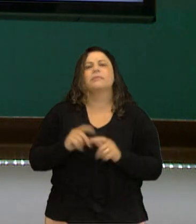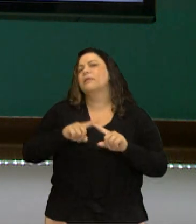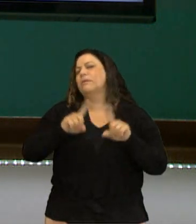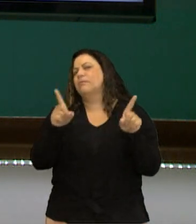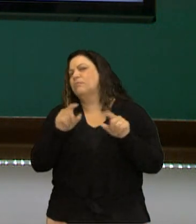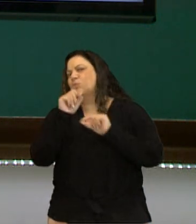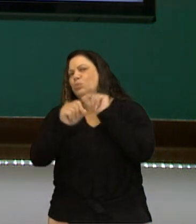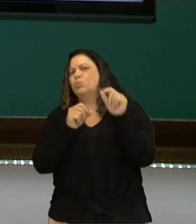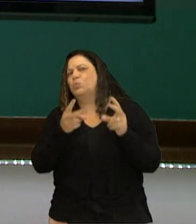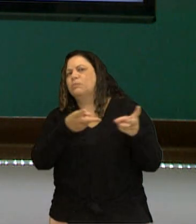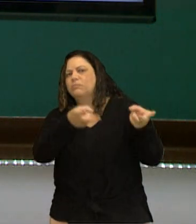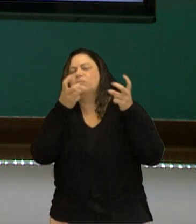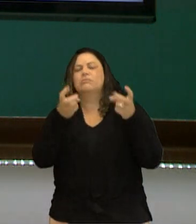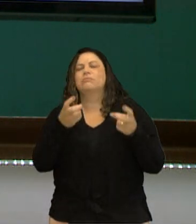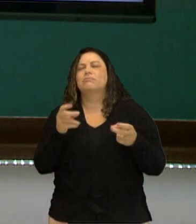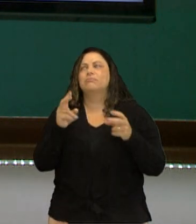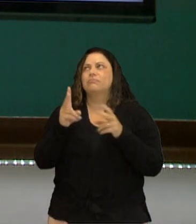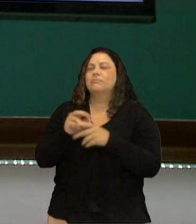a gente vê?